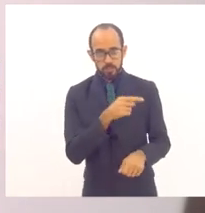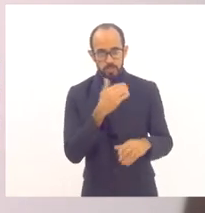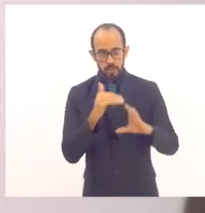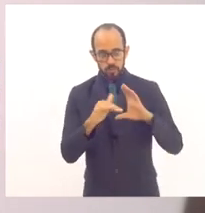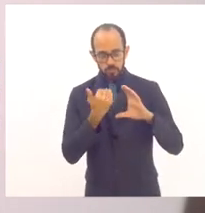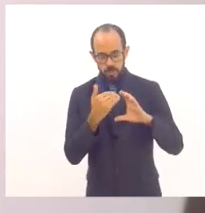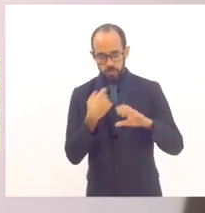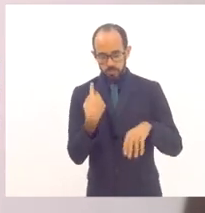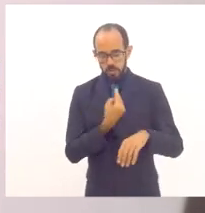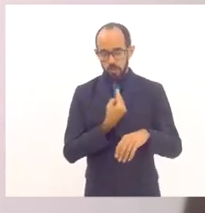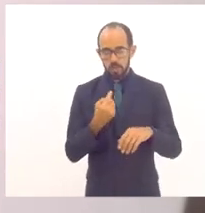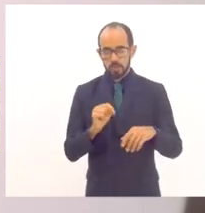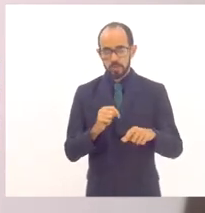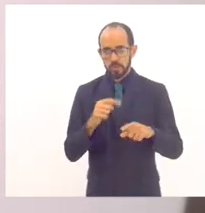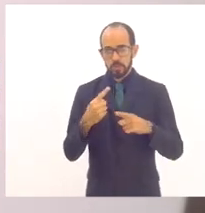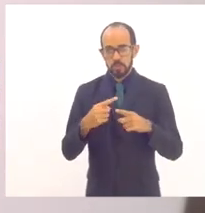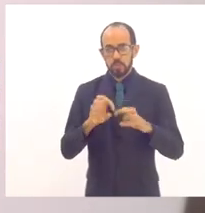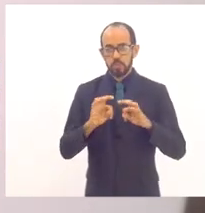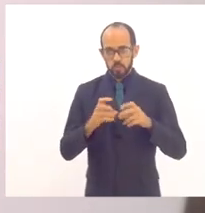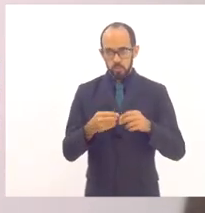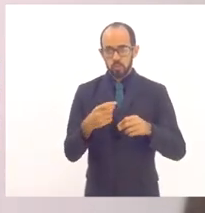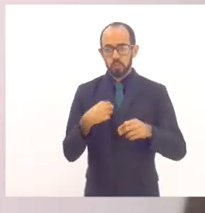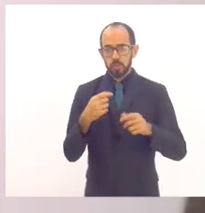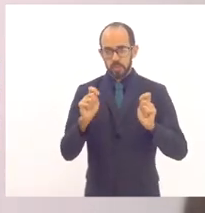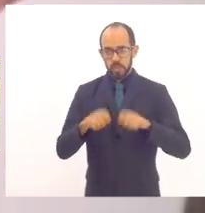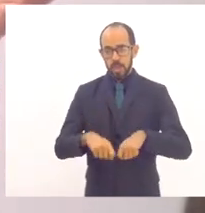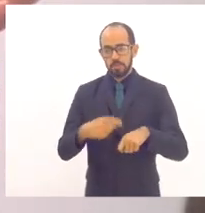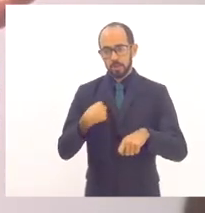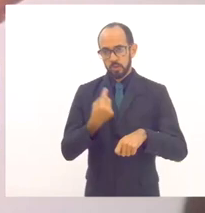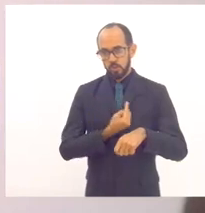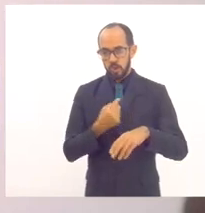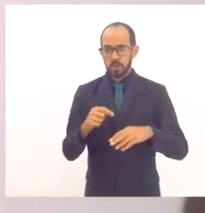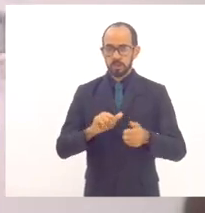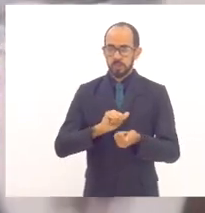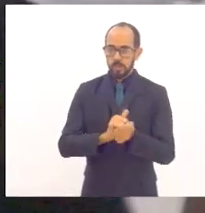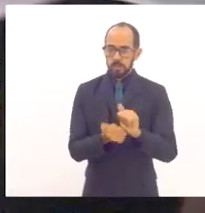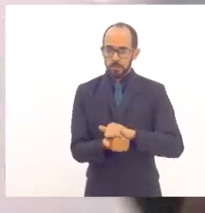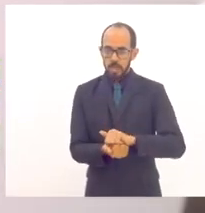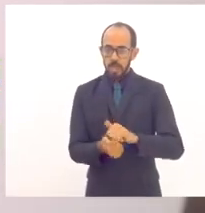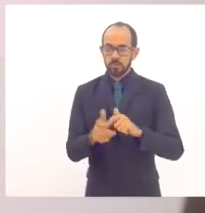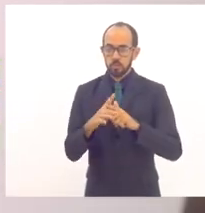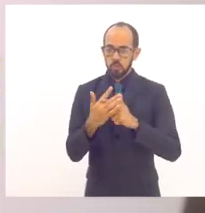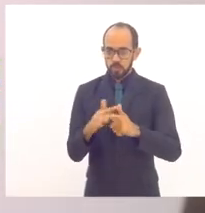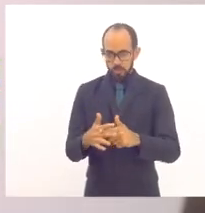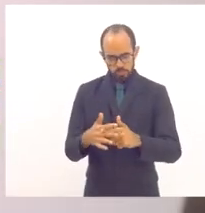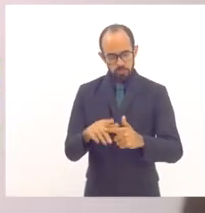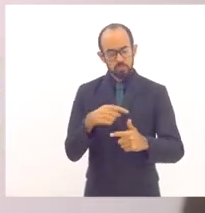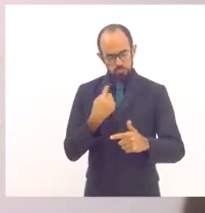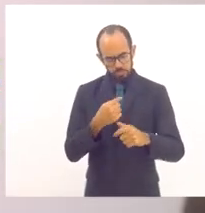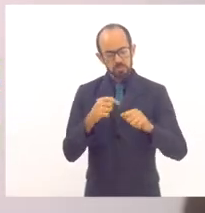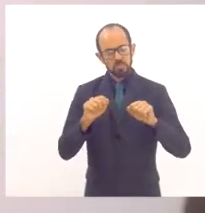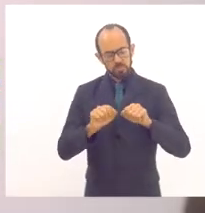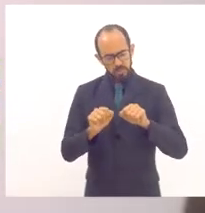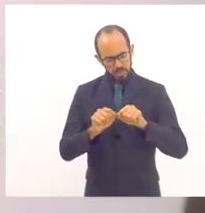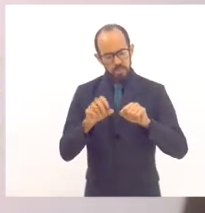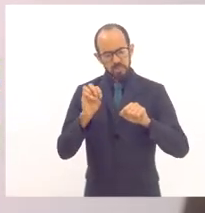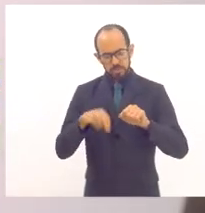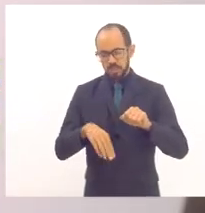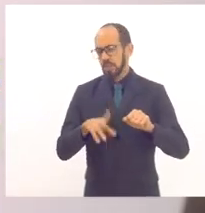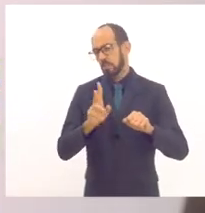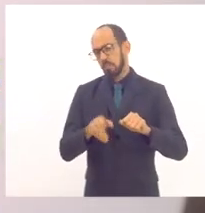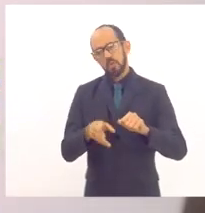envie realmente, e tudo aquilo que a gente puder incorporar para aperfeiçoar, nós assim o faremos. como fazemos